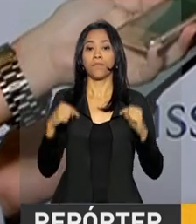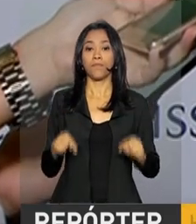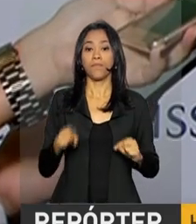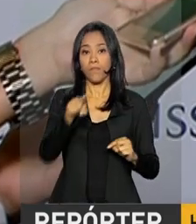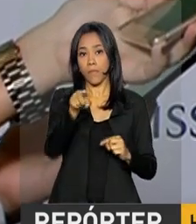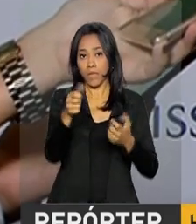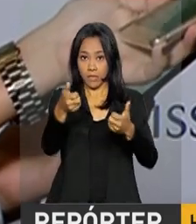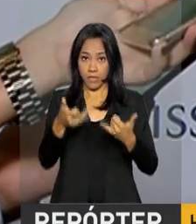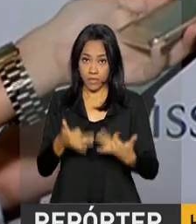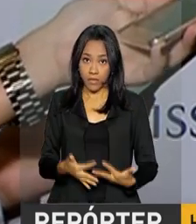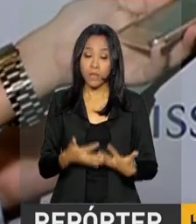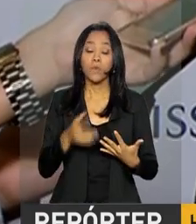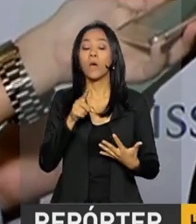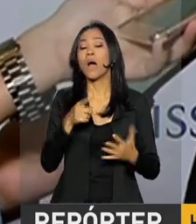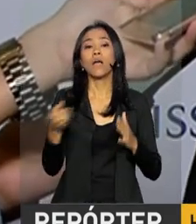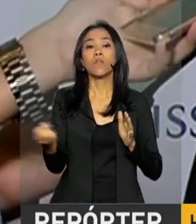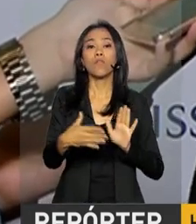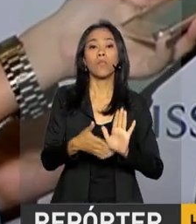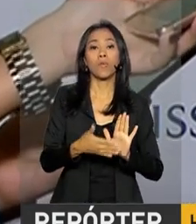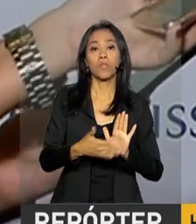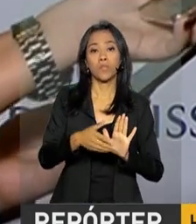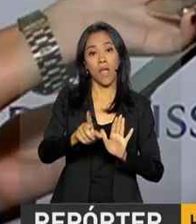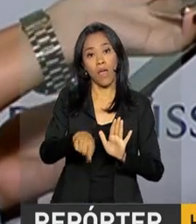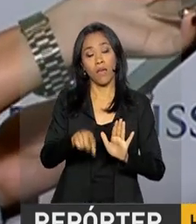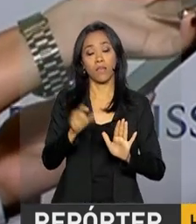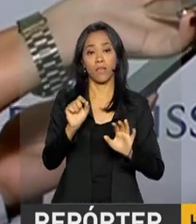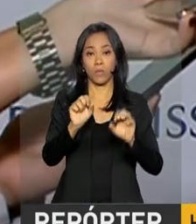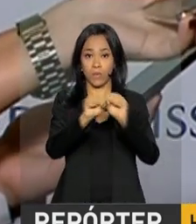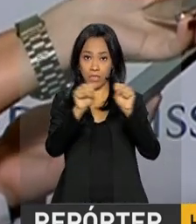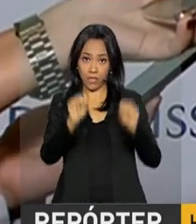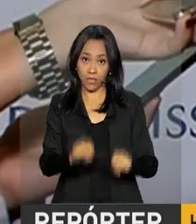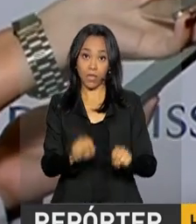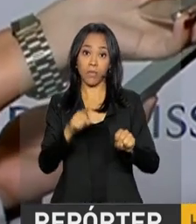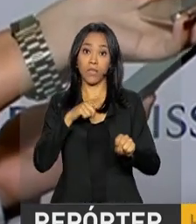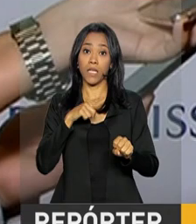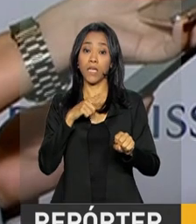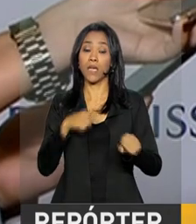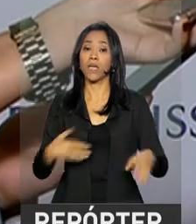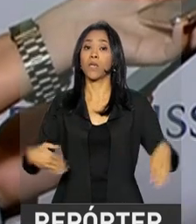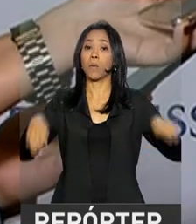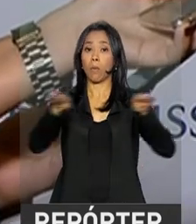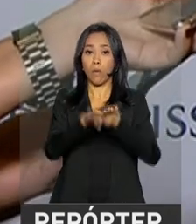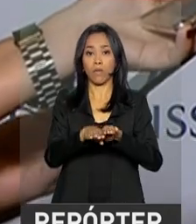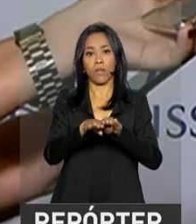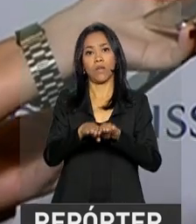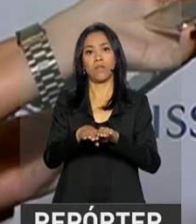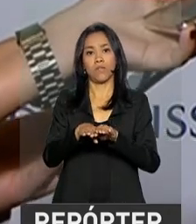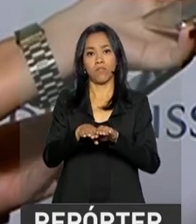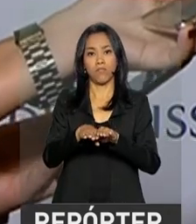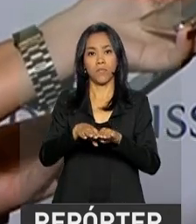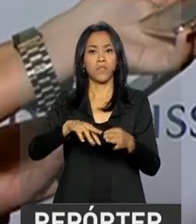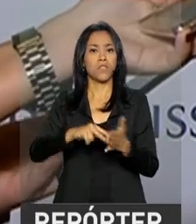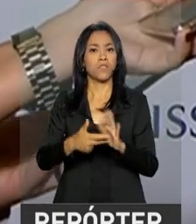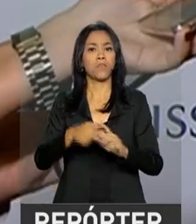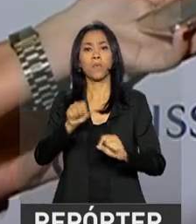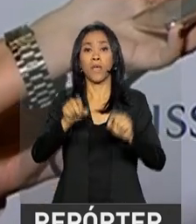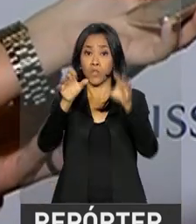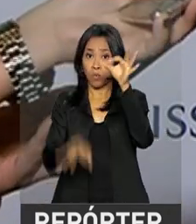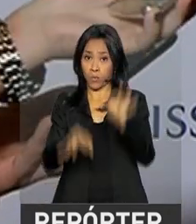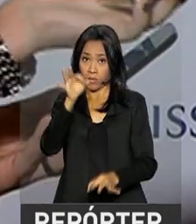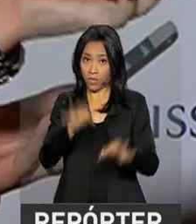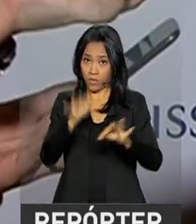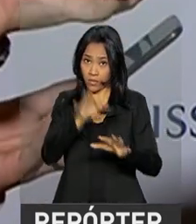nova Previdência, é um sistema que estabelece uma maior justiça, uma maior equidade entre